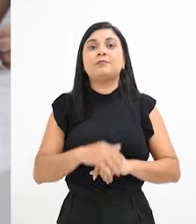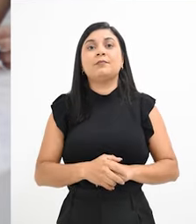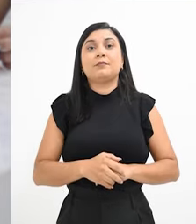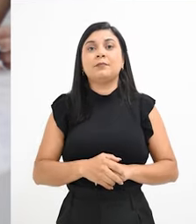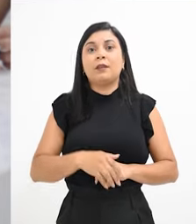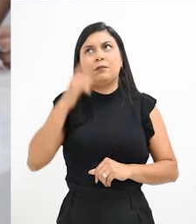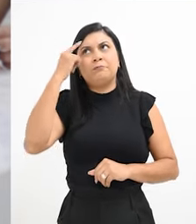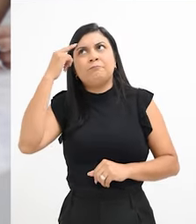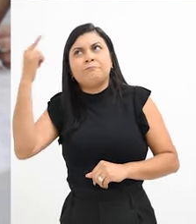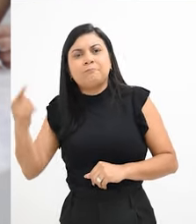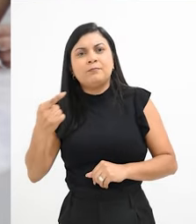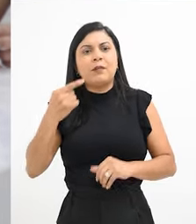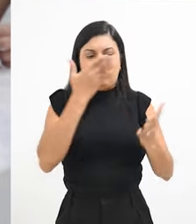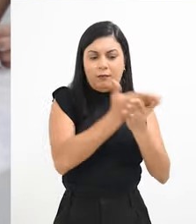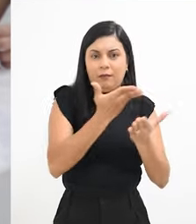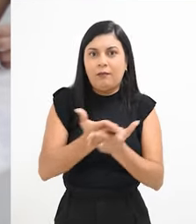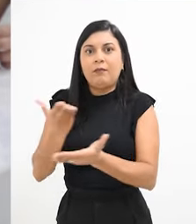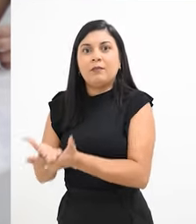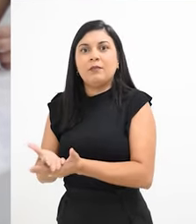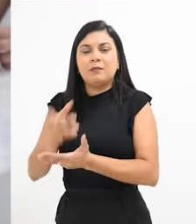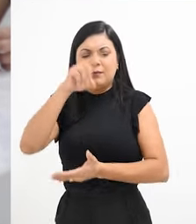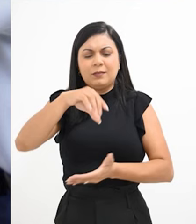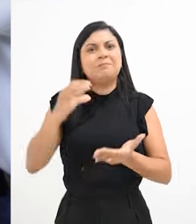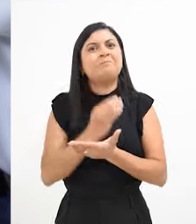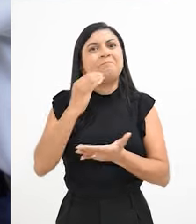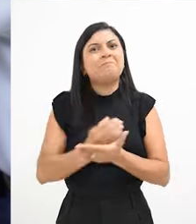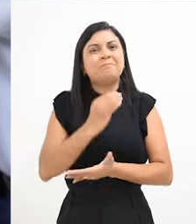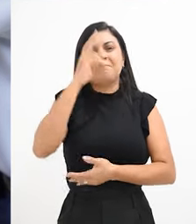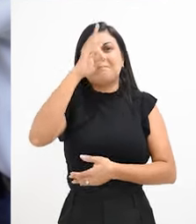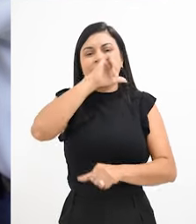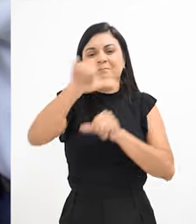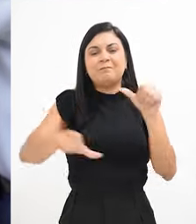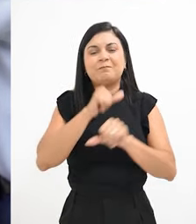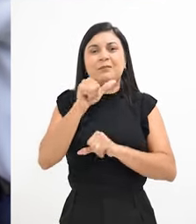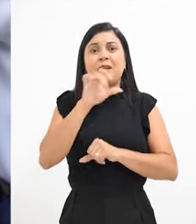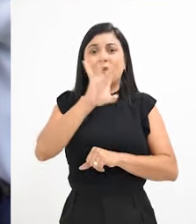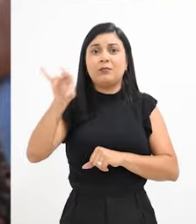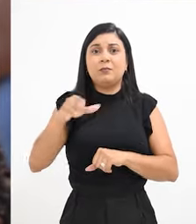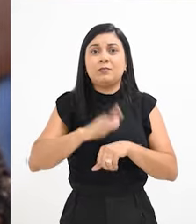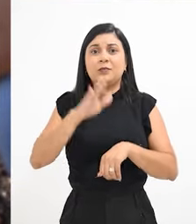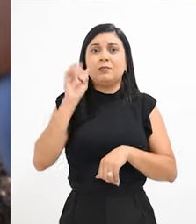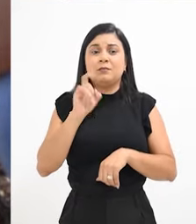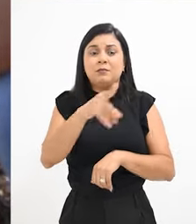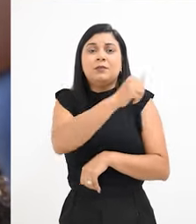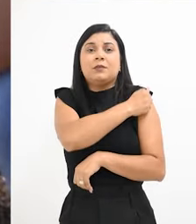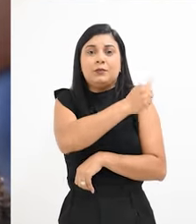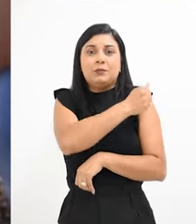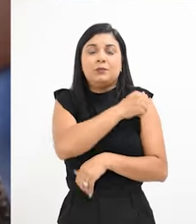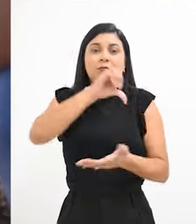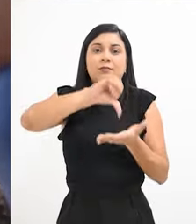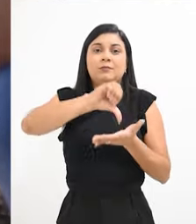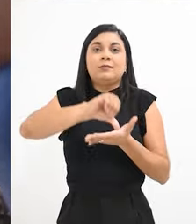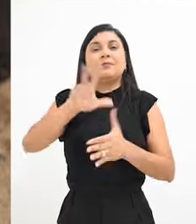juntos. Cada dia, cada aula, é um capítulo de uma história de transformação para cada um dos mais de 1.000 estudantes do